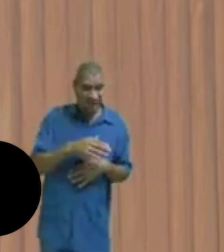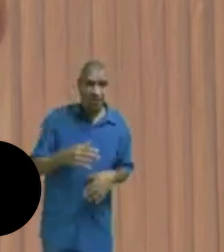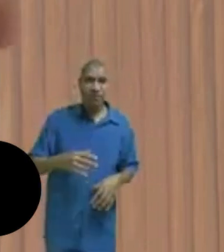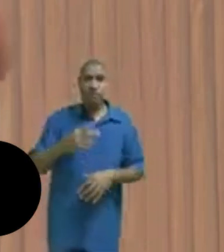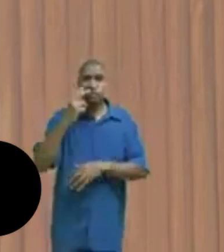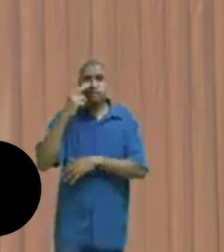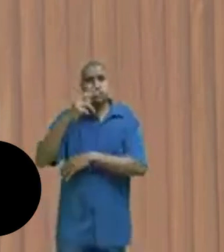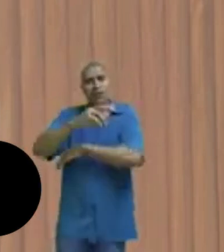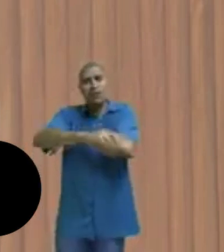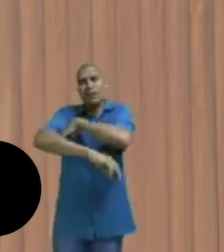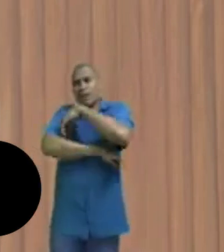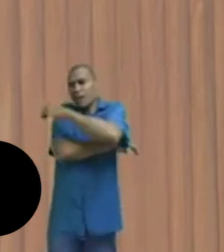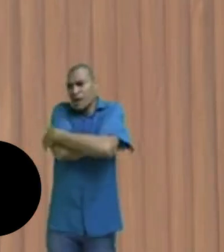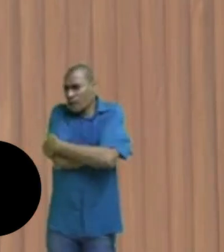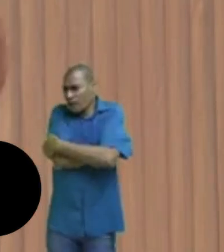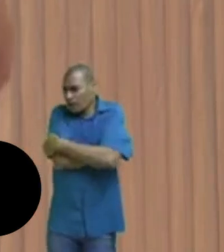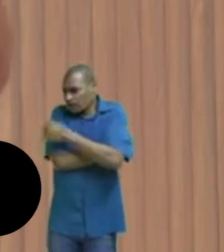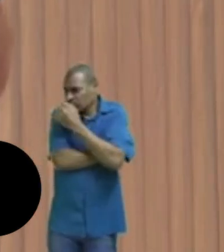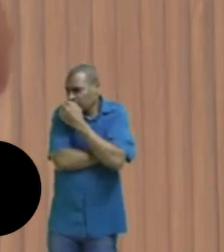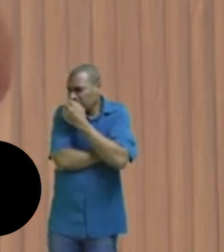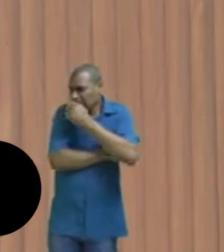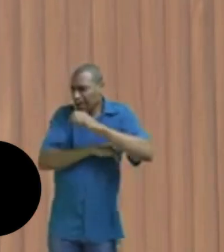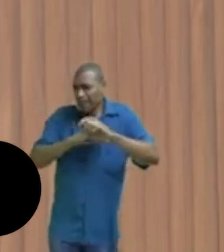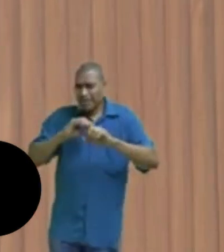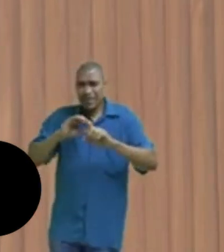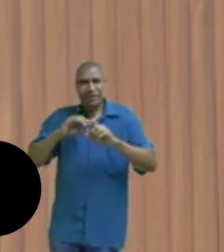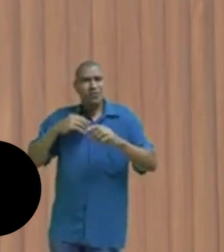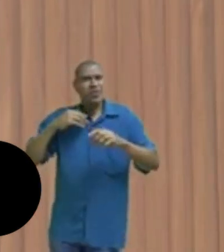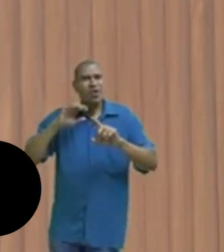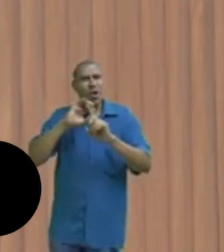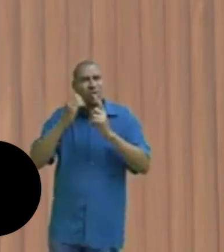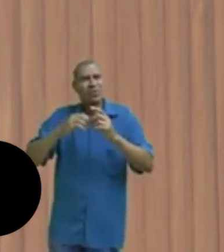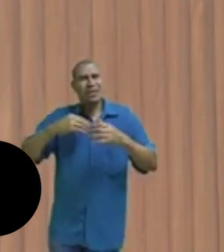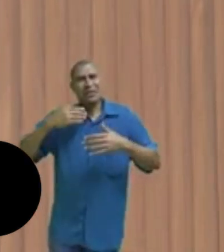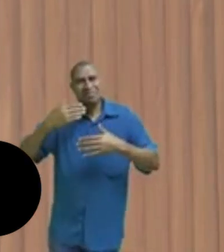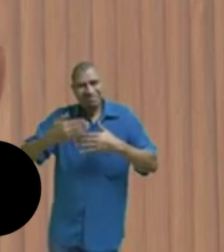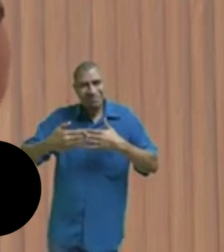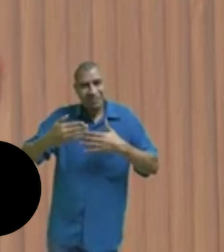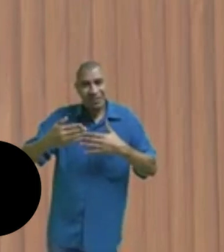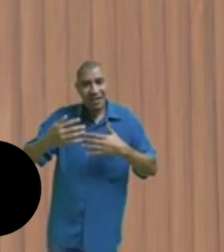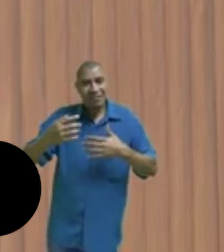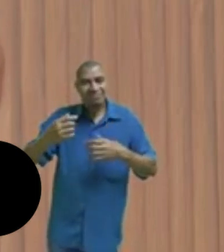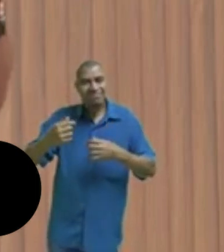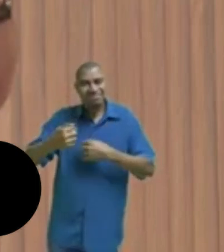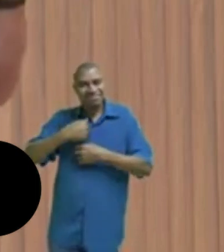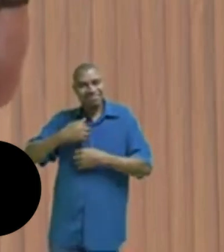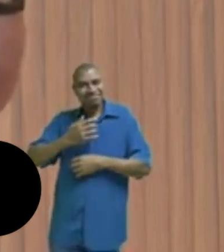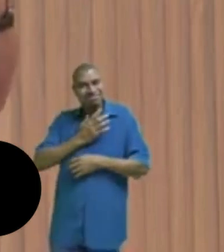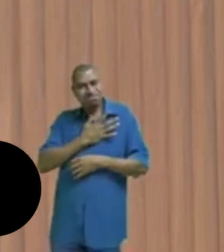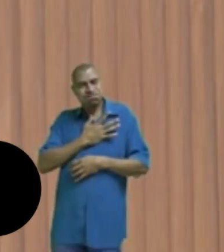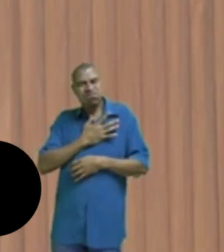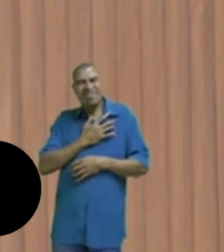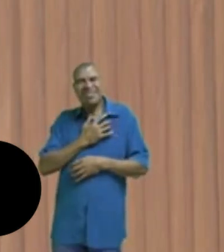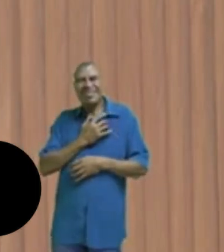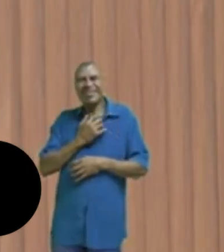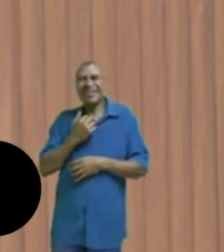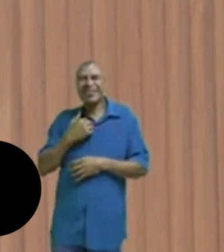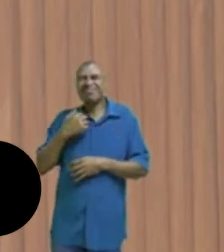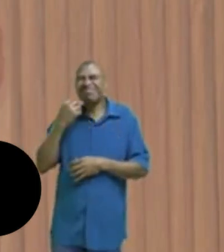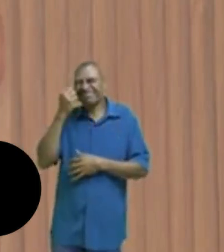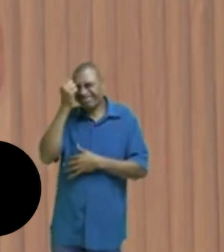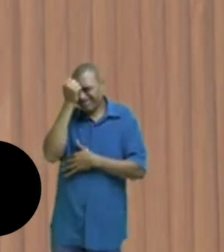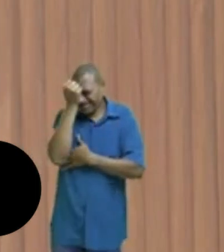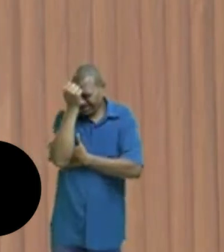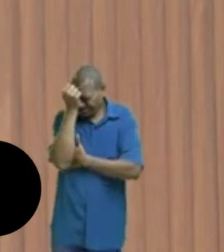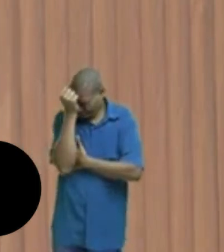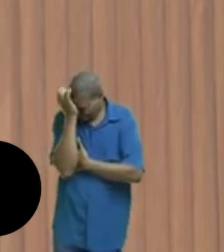Mas quando o culto acaba, eu estou quebrantado. E eu reclamo com Deus: por que, Senhor? Por que